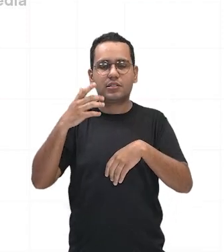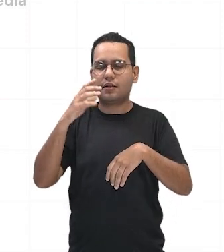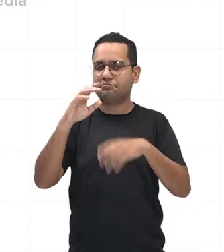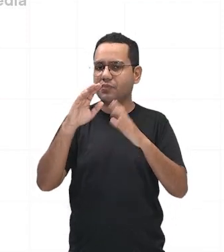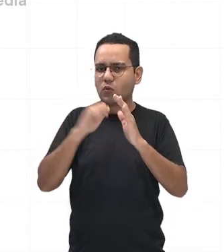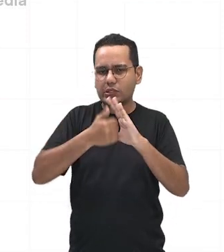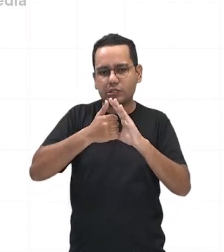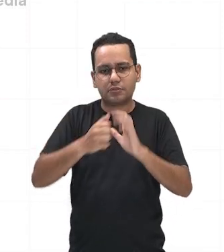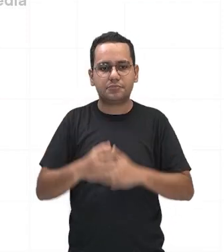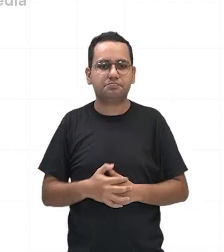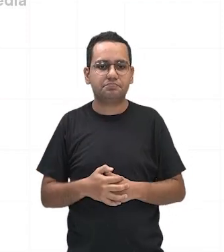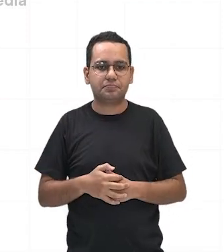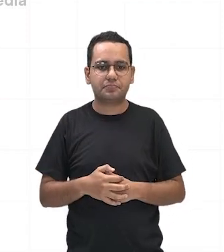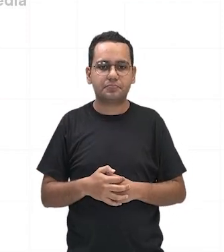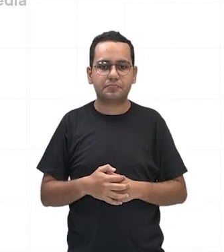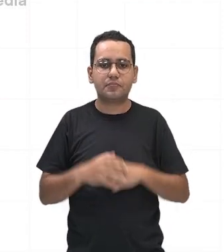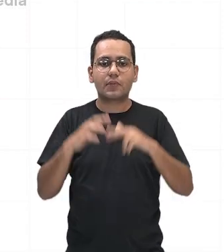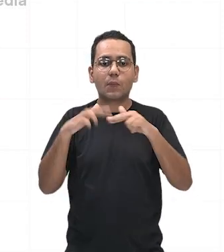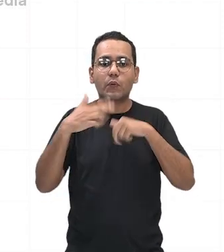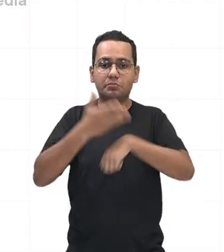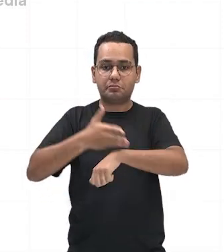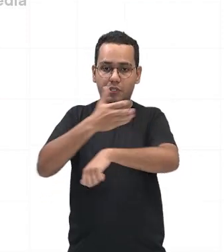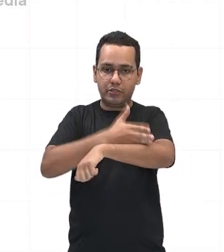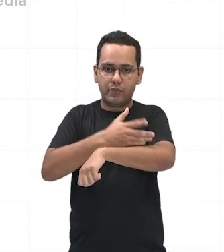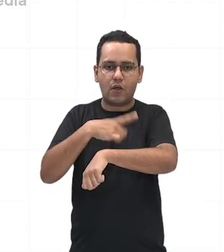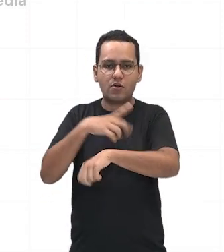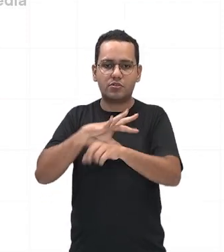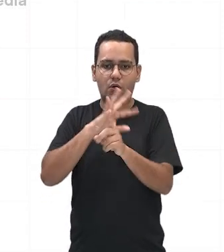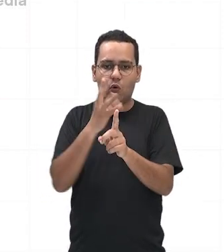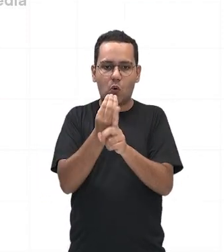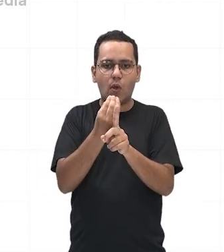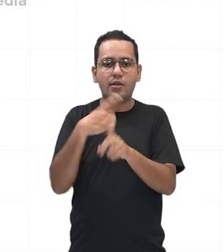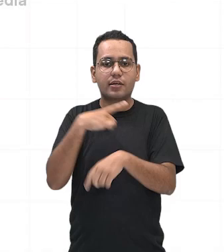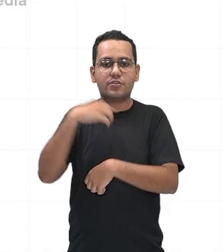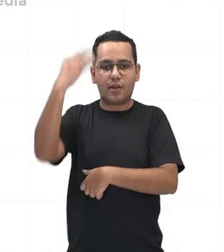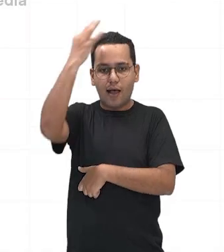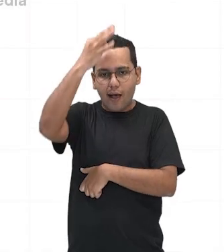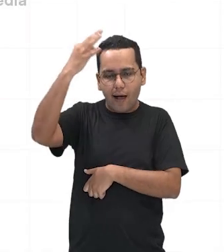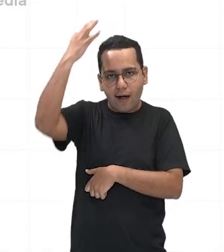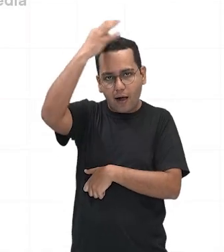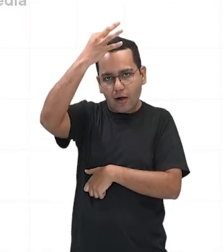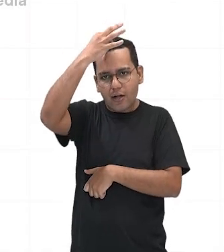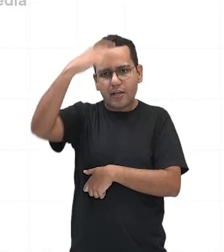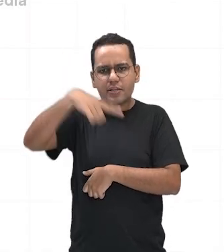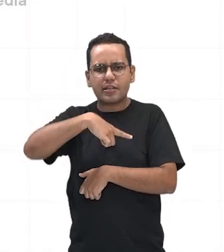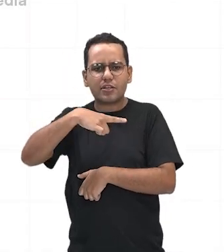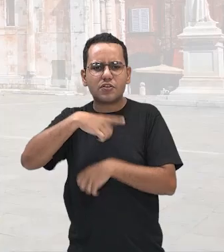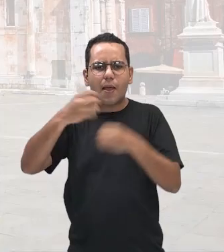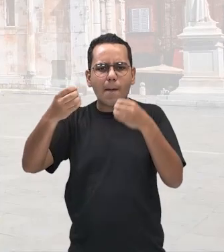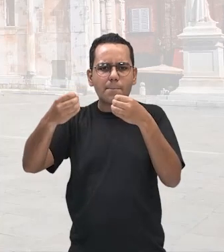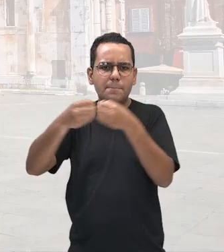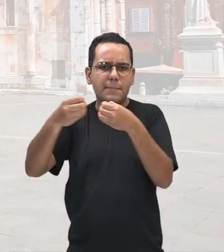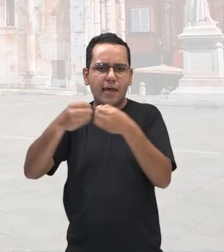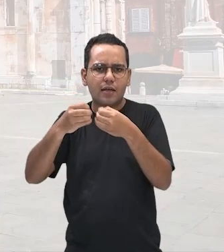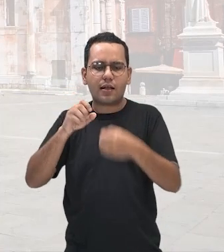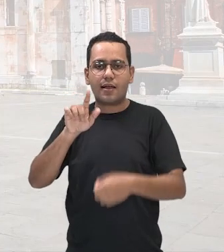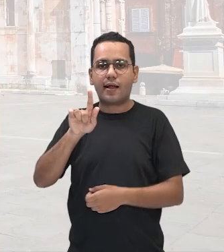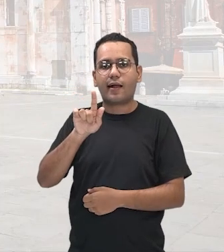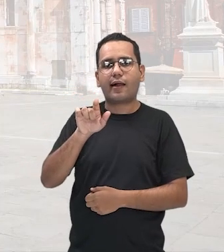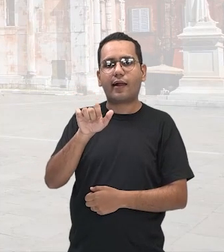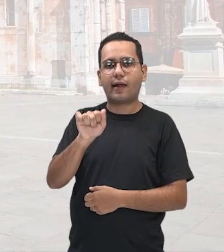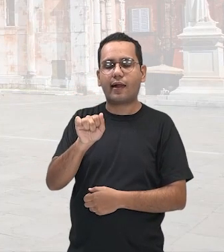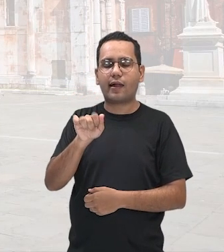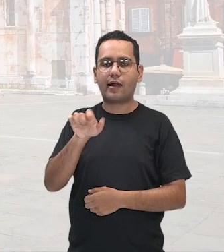medieval, onde figuras santas aparecem próximas, então, a gárgulas. Olha só onde eu estou,